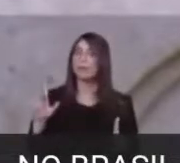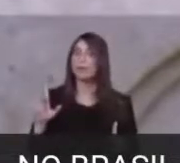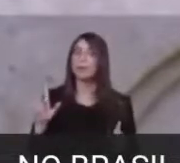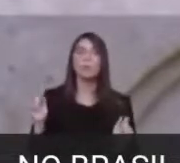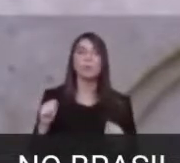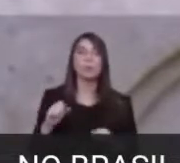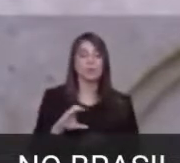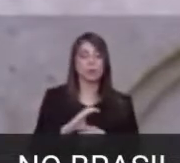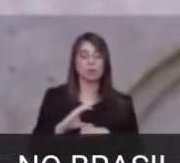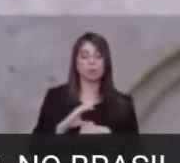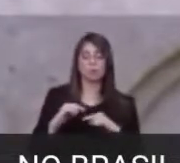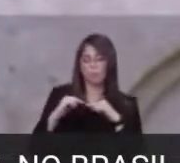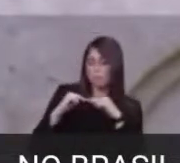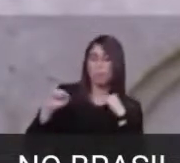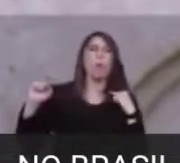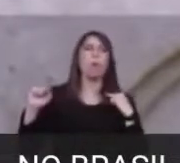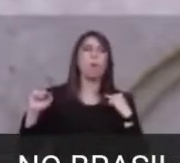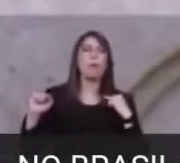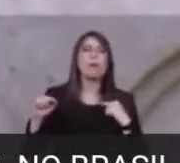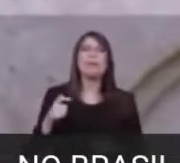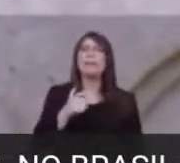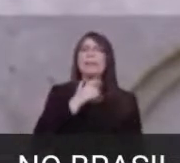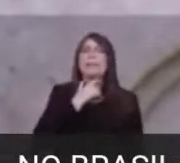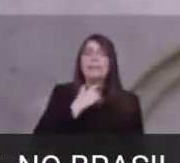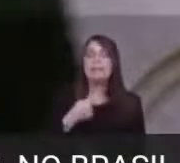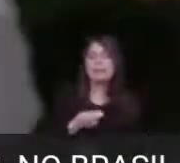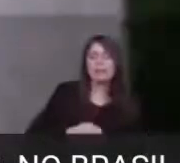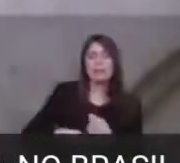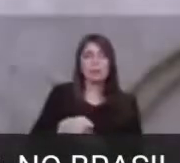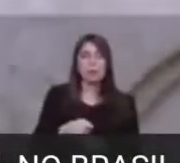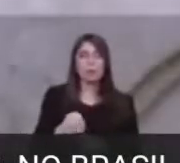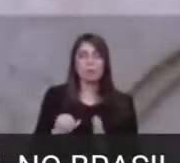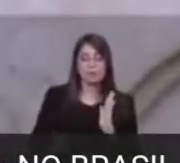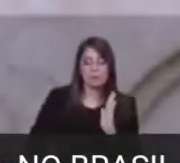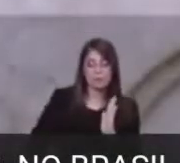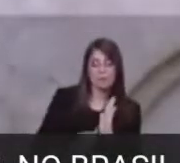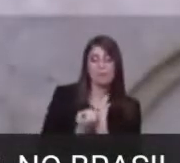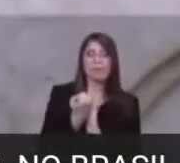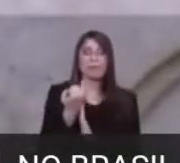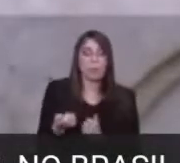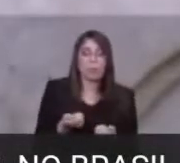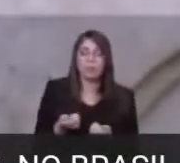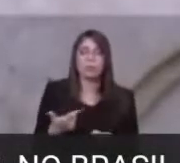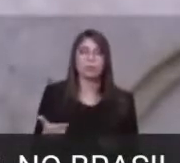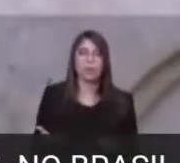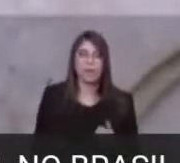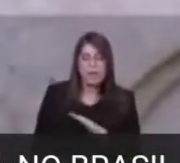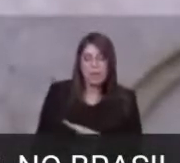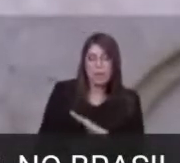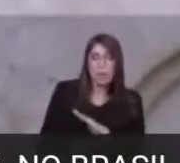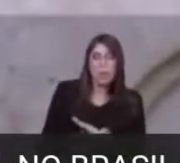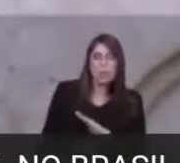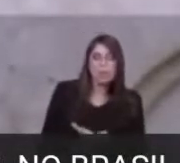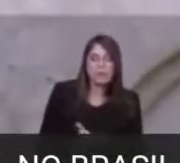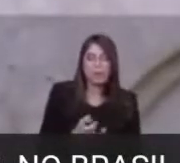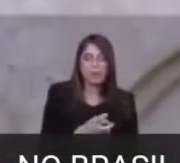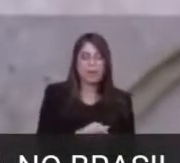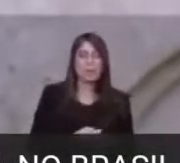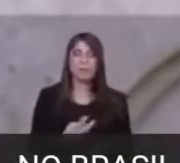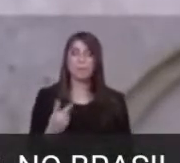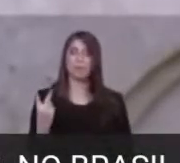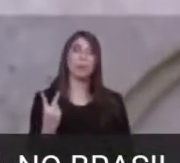levado à ruptura constitucional e democrática. Tá metendo louco. Crises econômicas, inflação descontrolada, escândalos de corrupção e